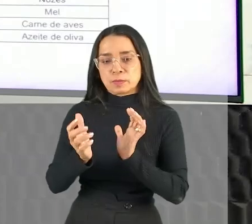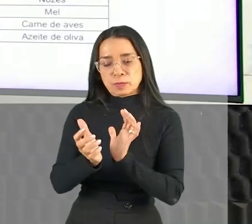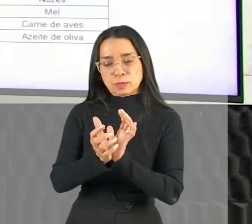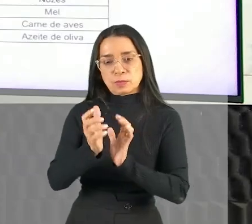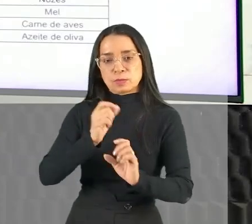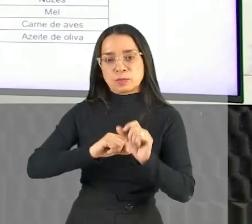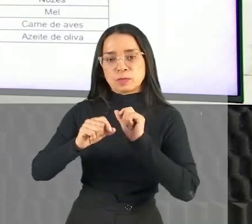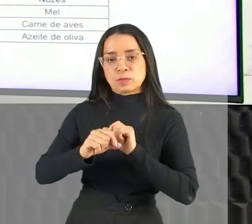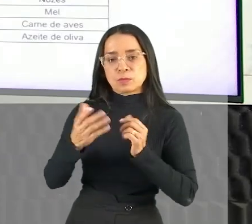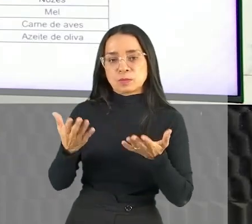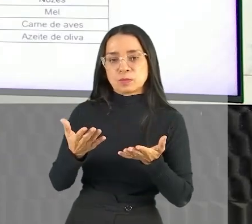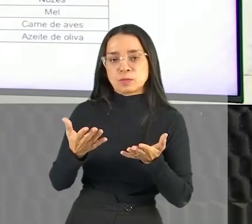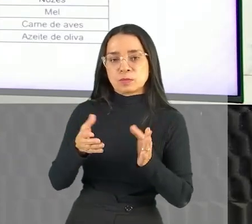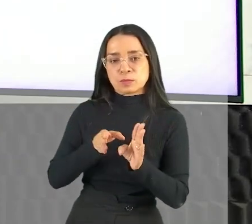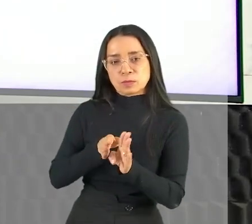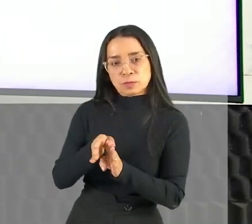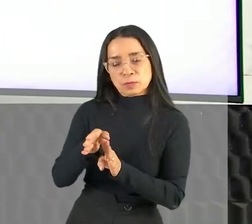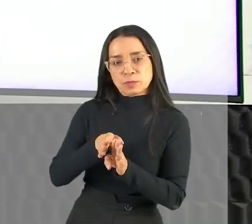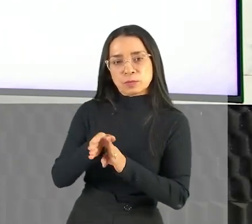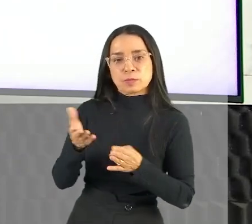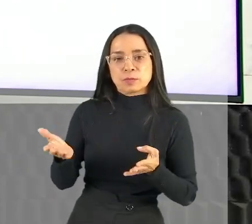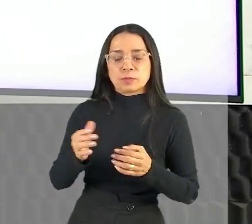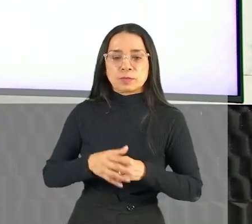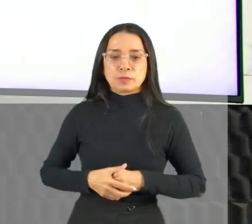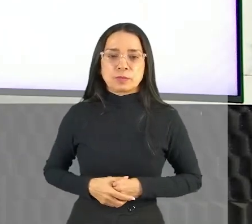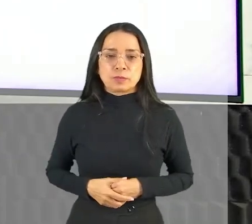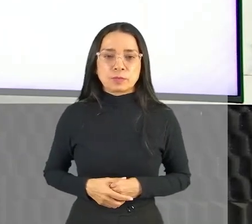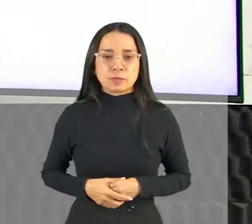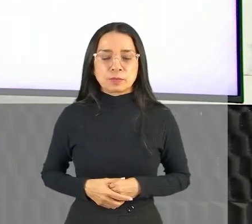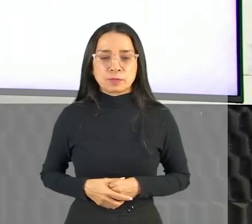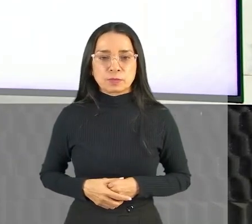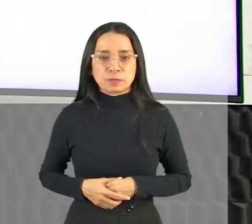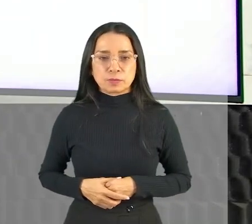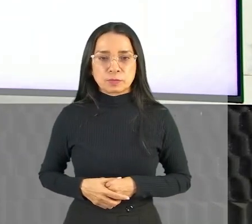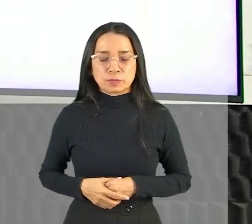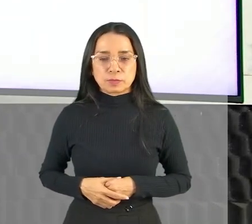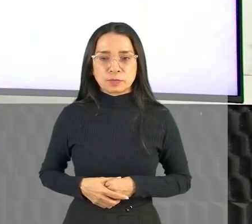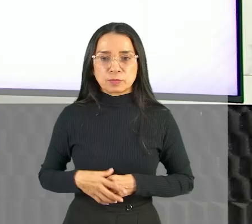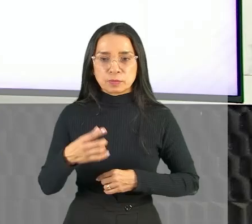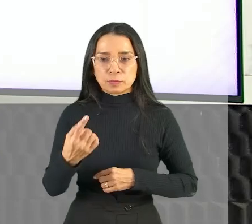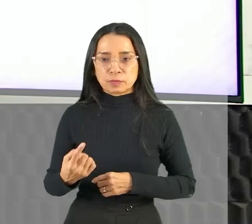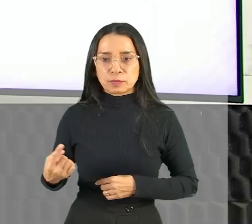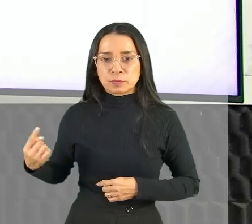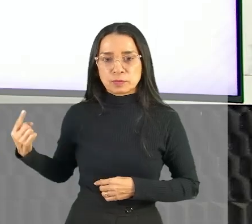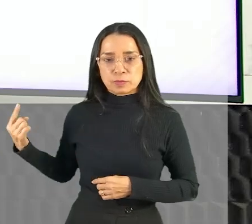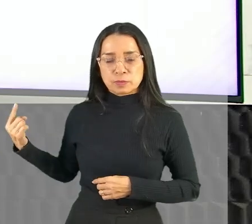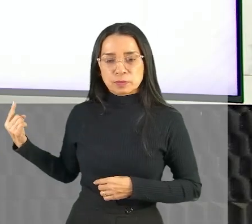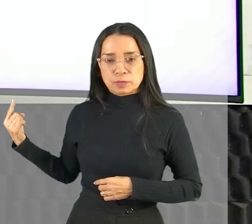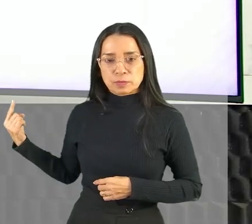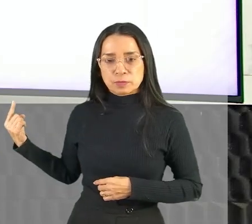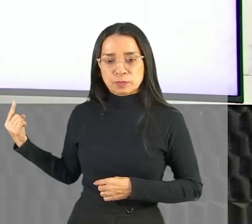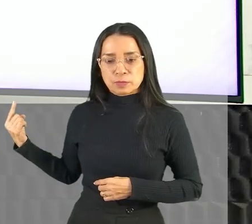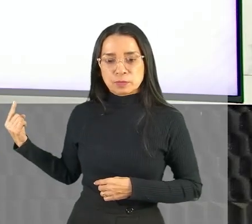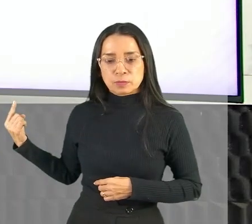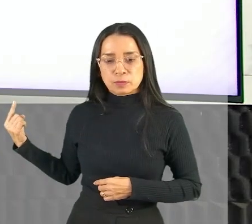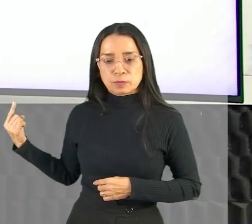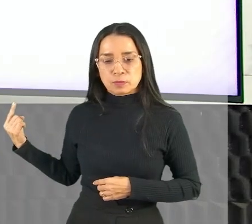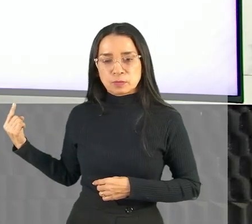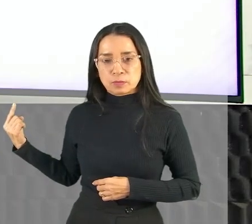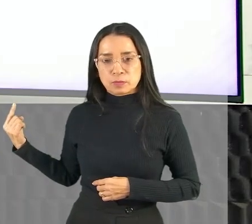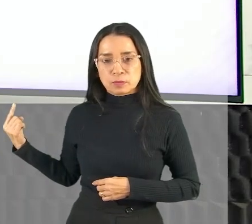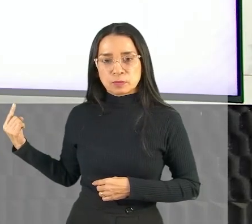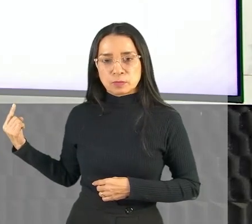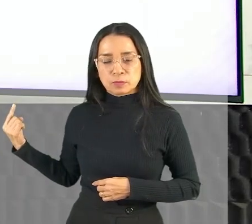aqui de recomendação, tá? A dieta que relaciona adequadamente as fontes